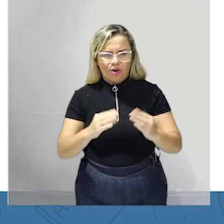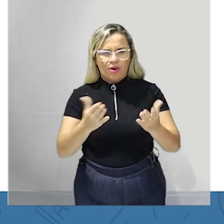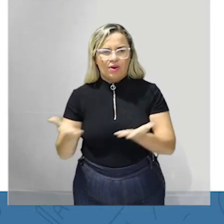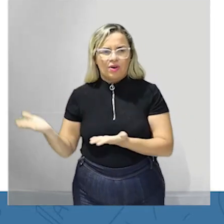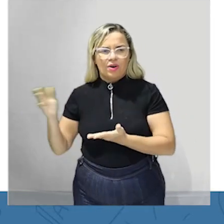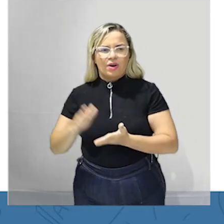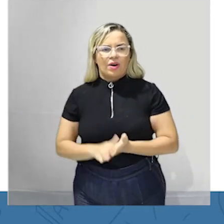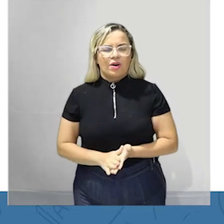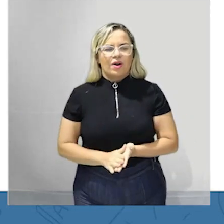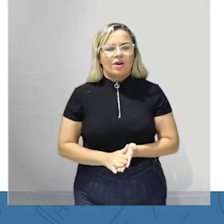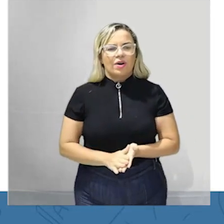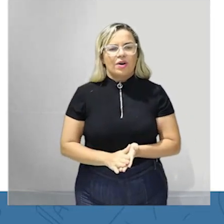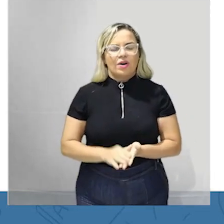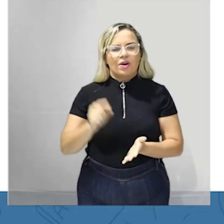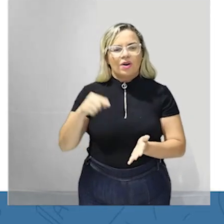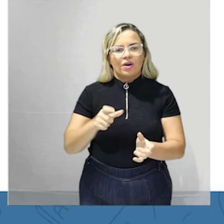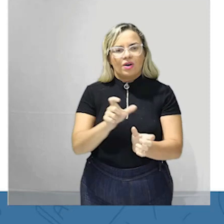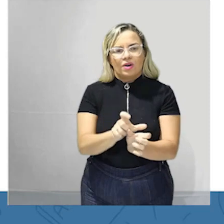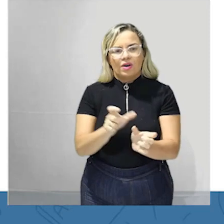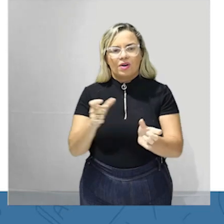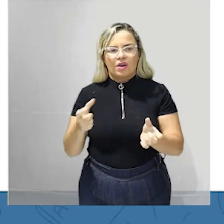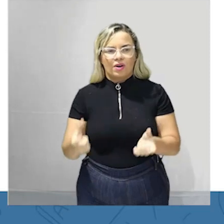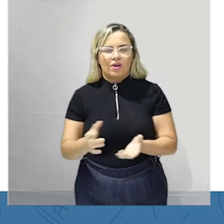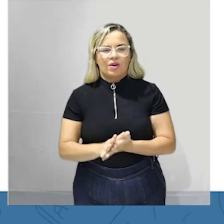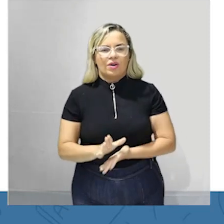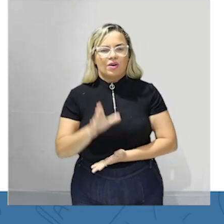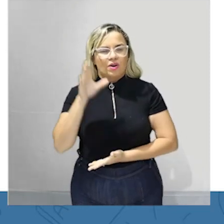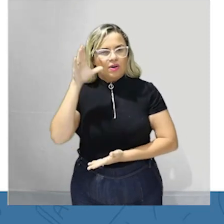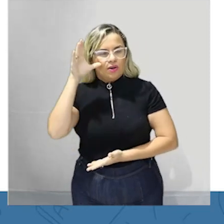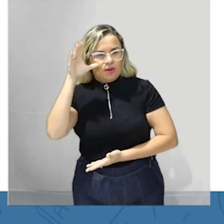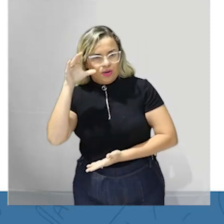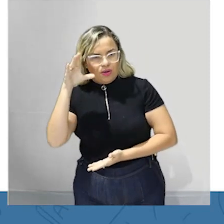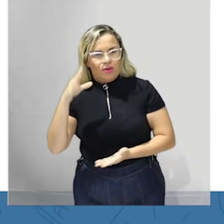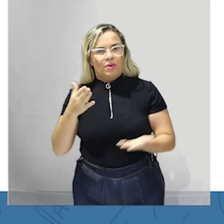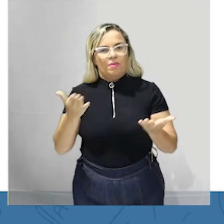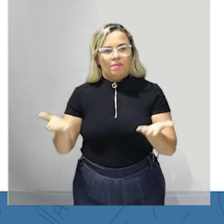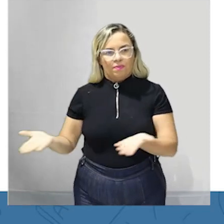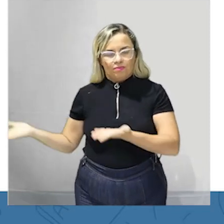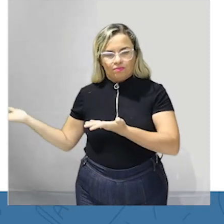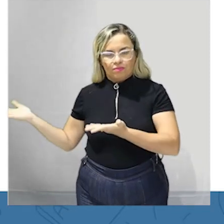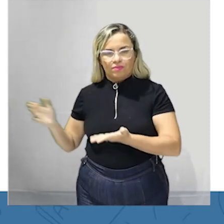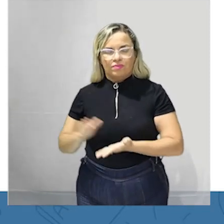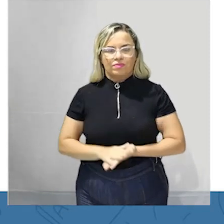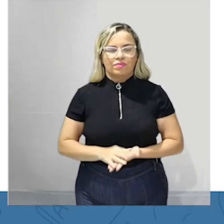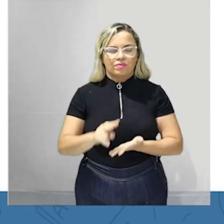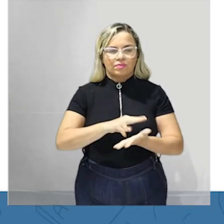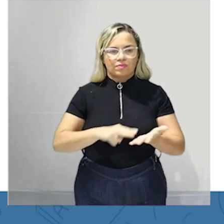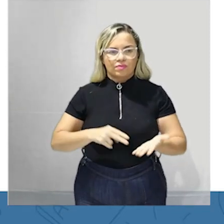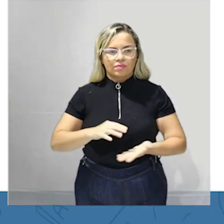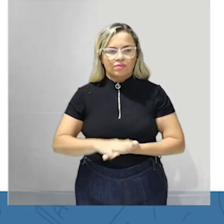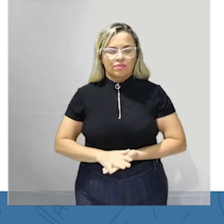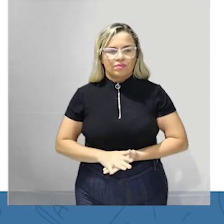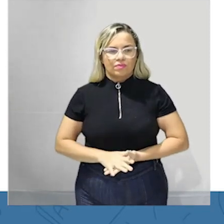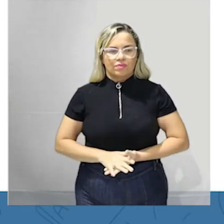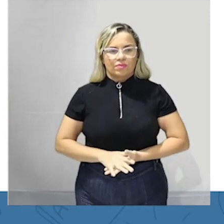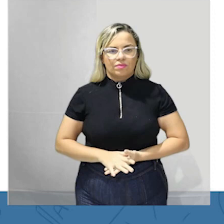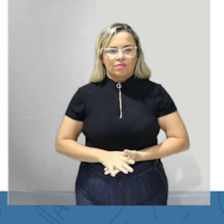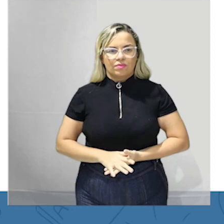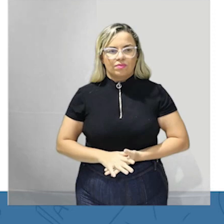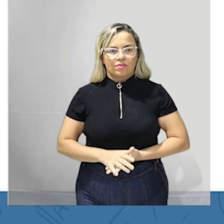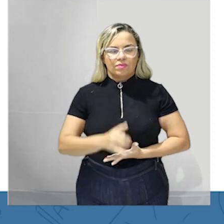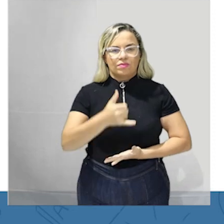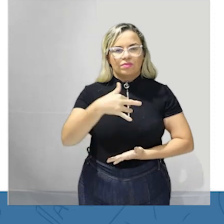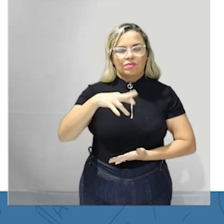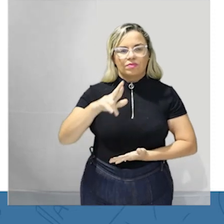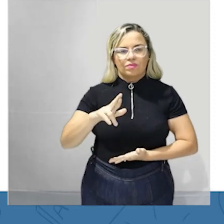sinônimos, curiosidade, ir, assistir e concorrer, tá? Então, em português, olha só, o que